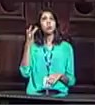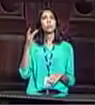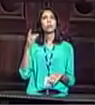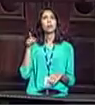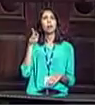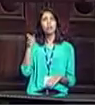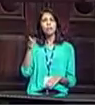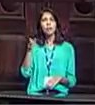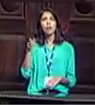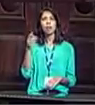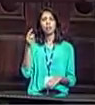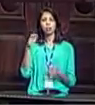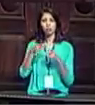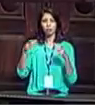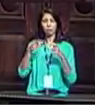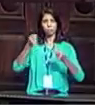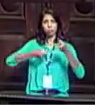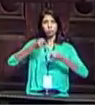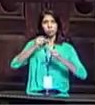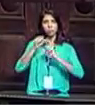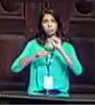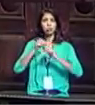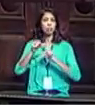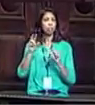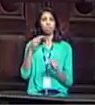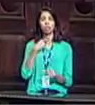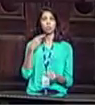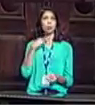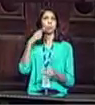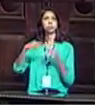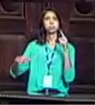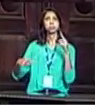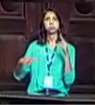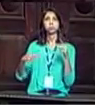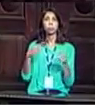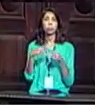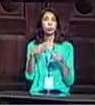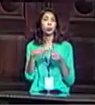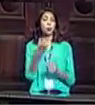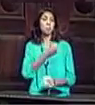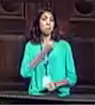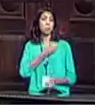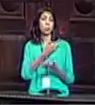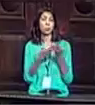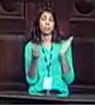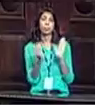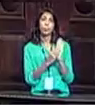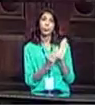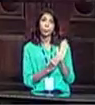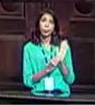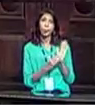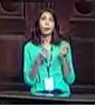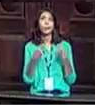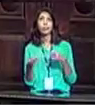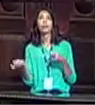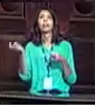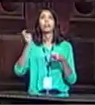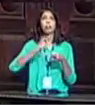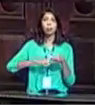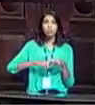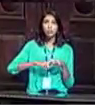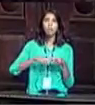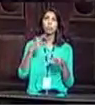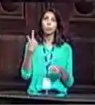para renovar a carteira, diz: você não pode renovar, porque você está com tantos pontos perdidos. Tem que voltar para a